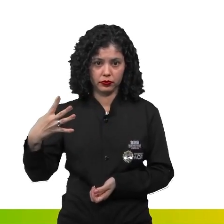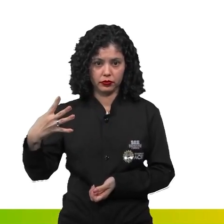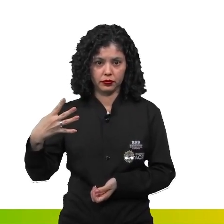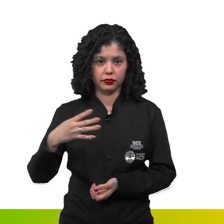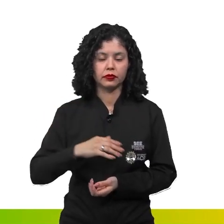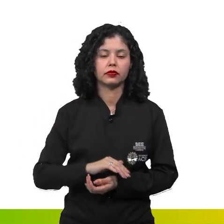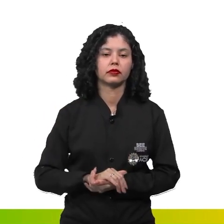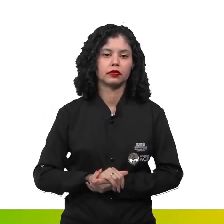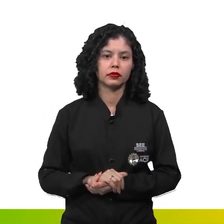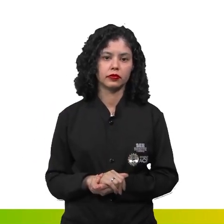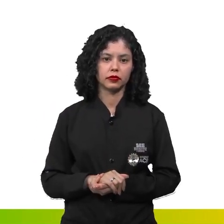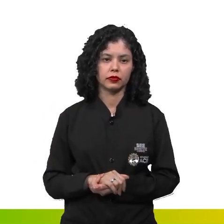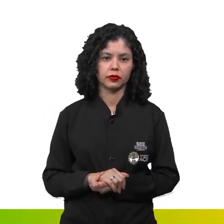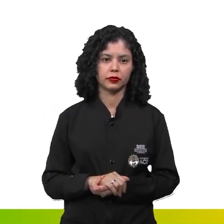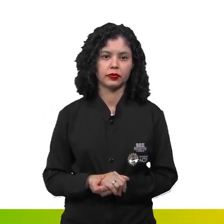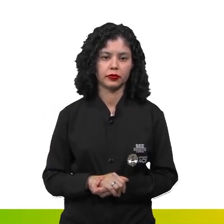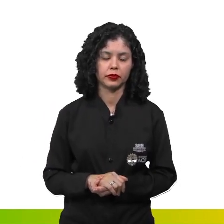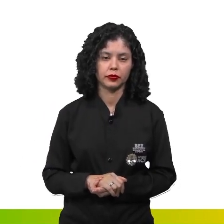1024